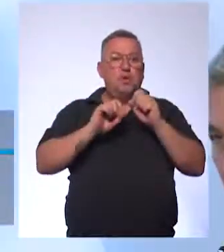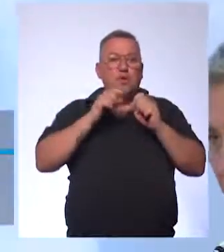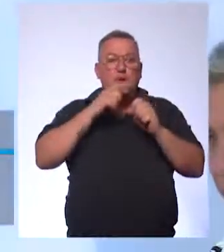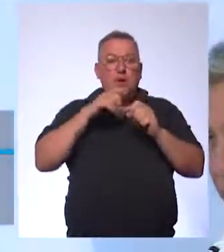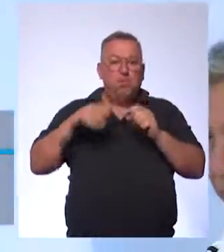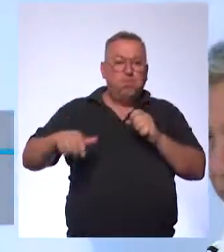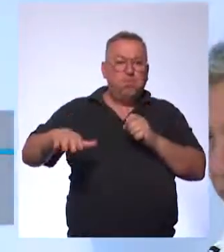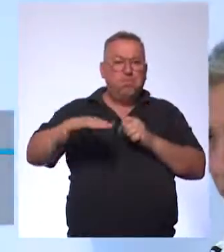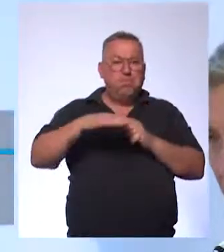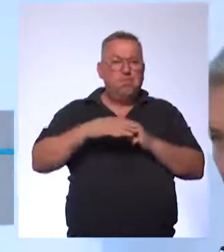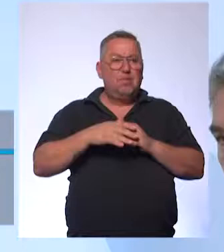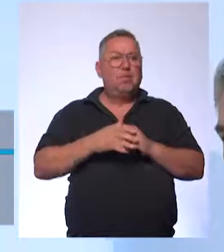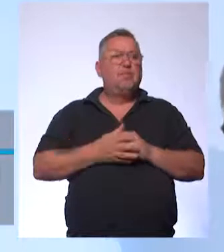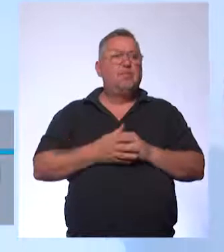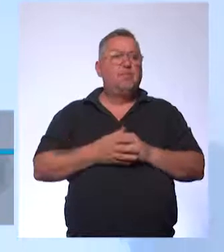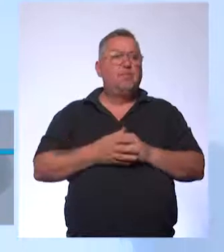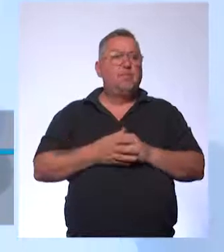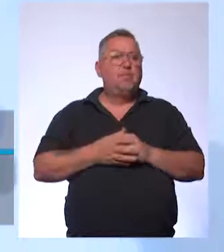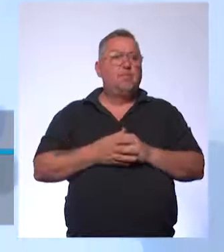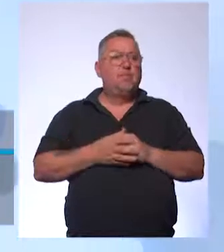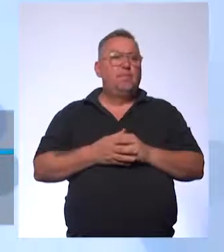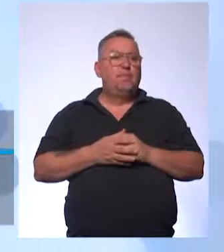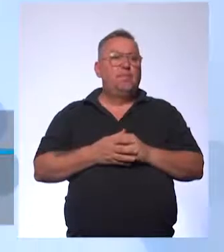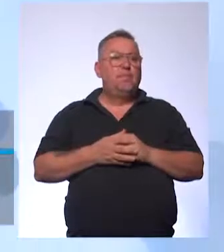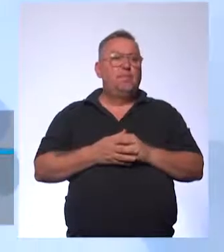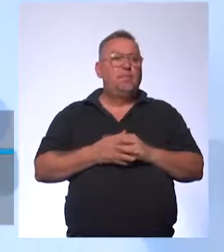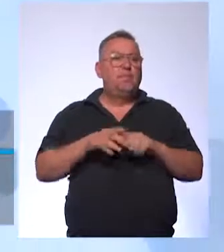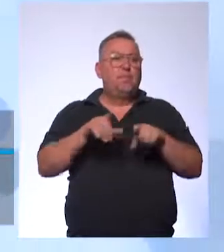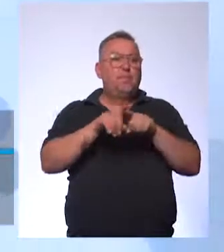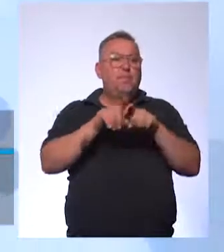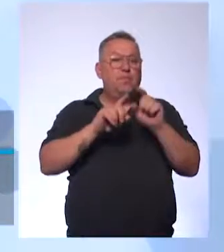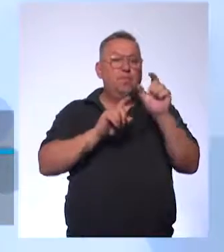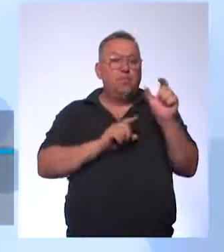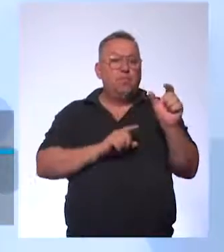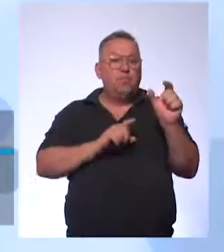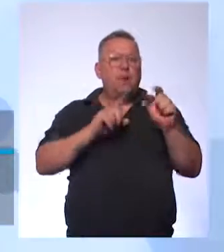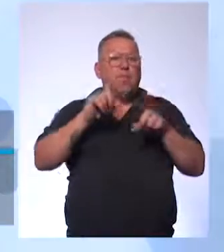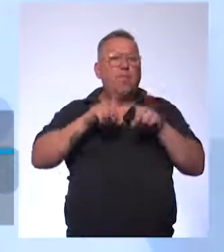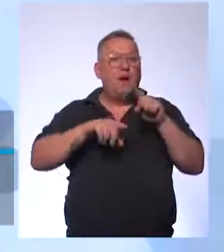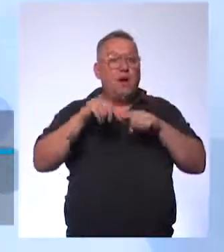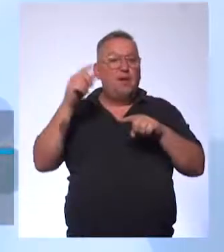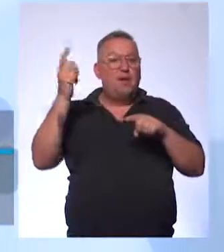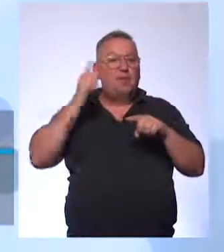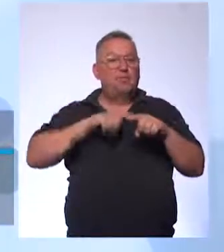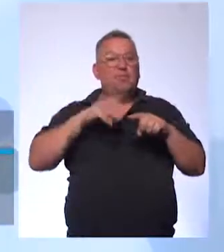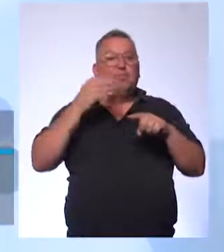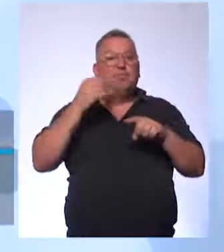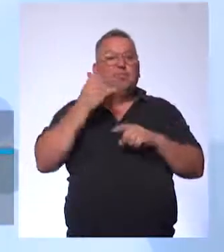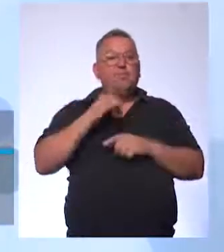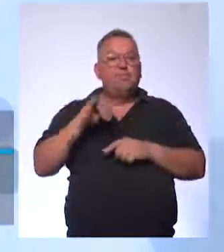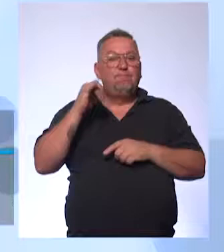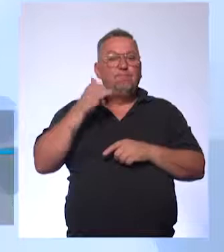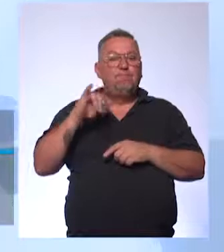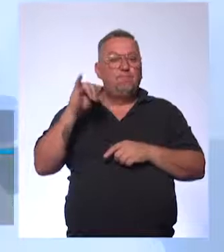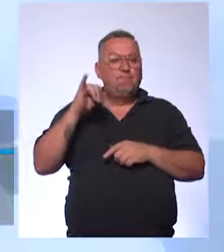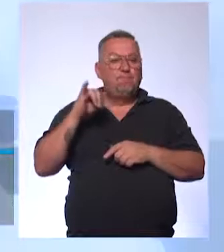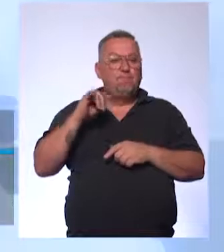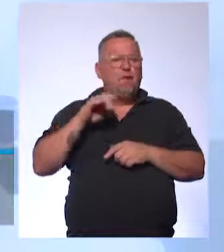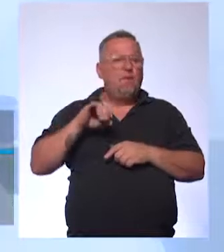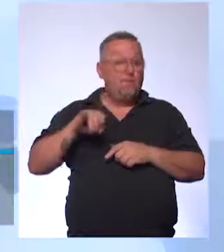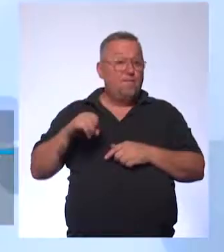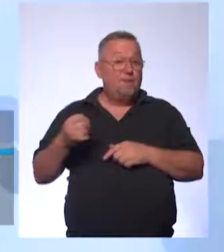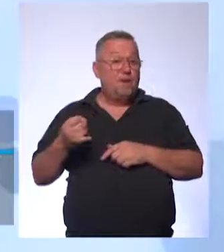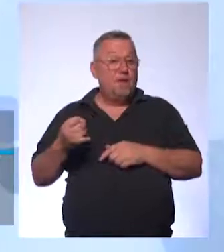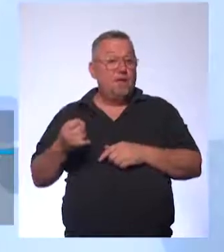lugar, etc. Então essas são as vantagens, tá bom? E com uma pequena quantidade de material eu consigo produzir muita energia. Então essas são as